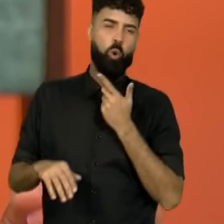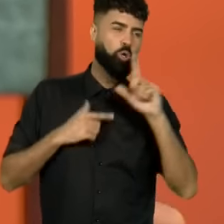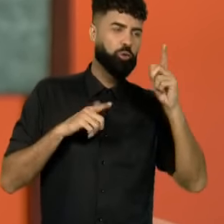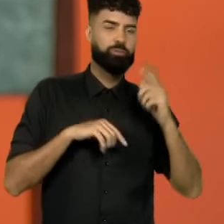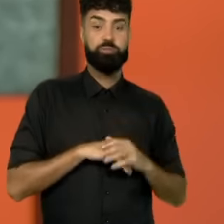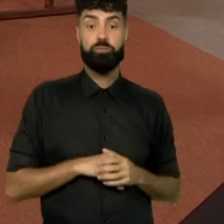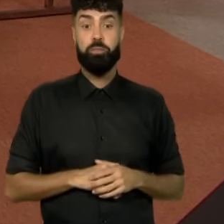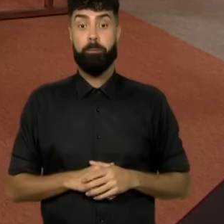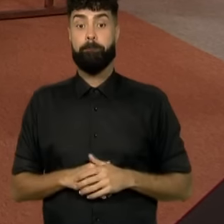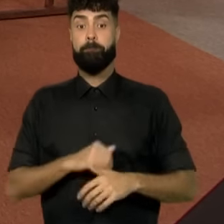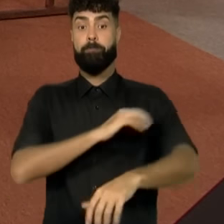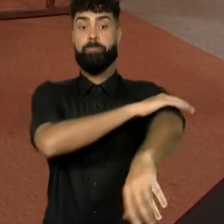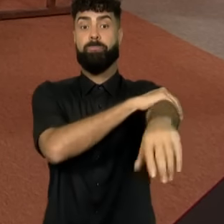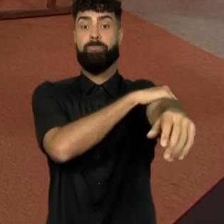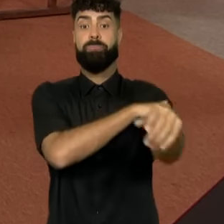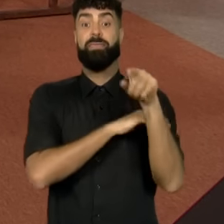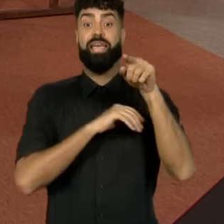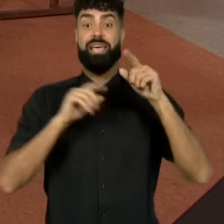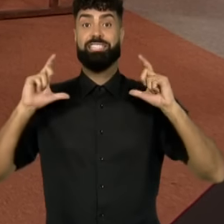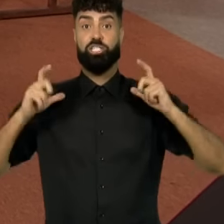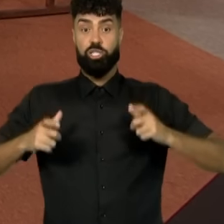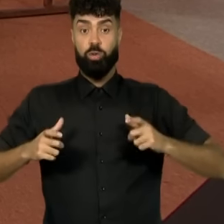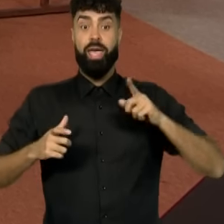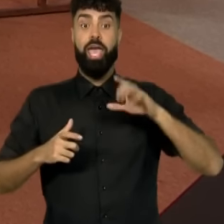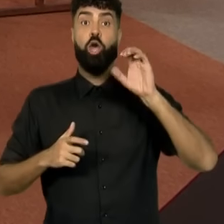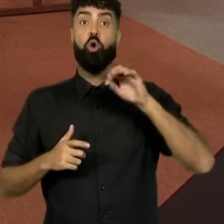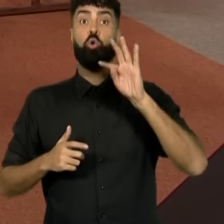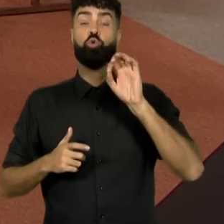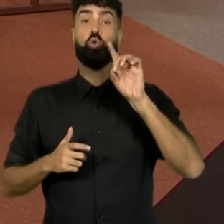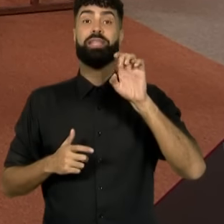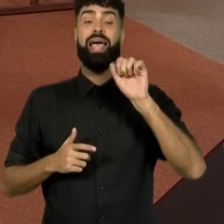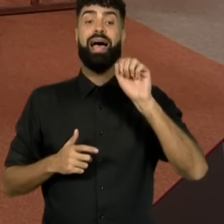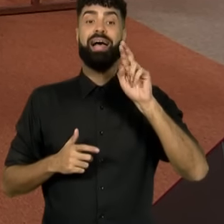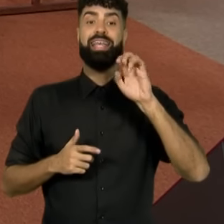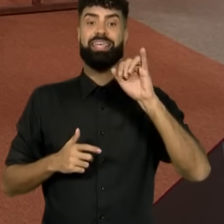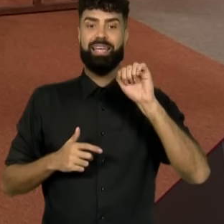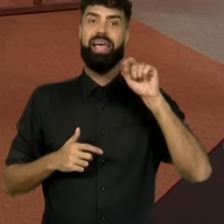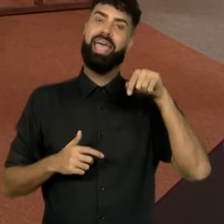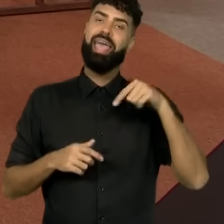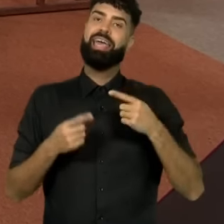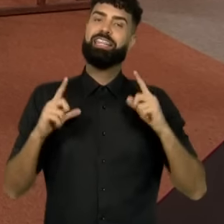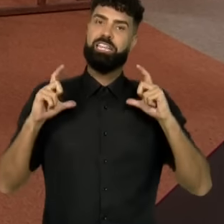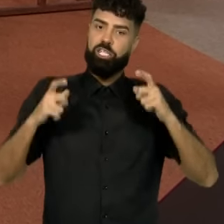que tá aí, ó, esse é o que tá o Conde de Areia. Esse daí é. Exatamente. É.